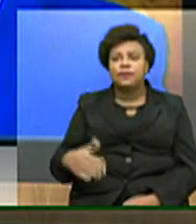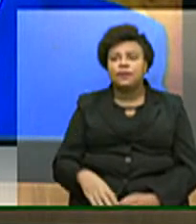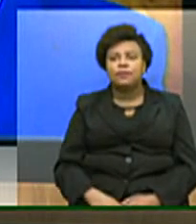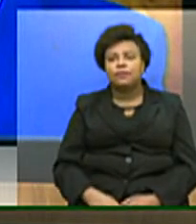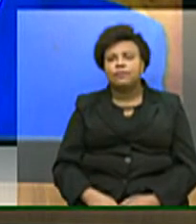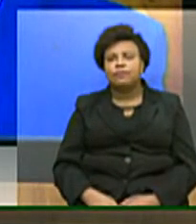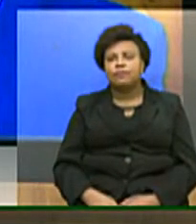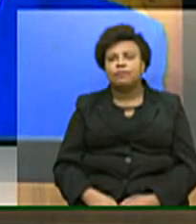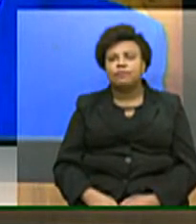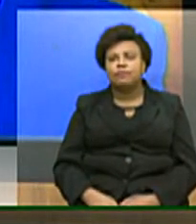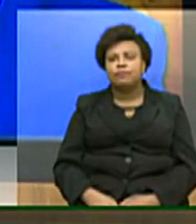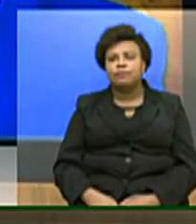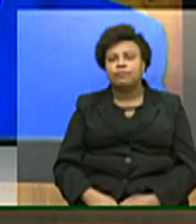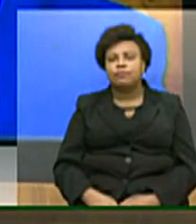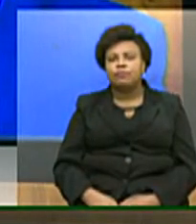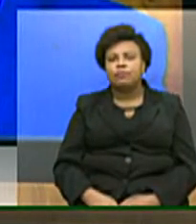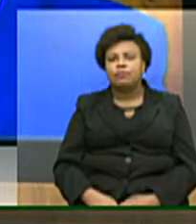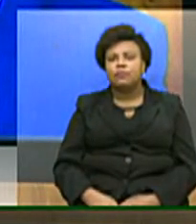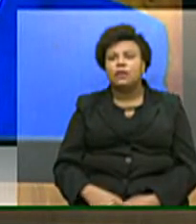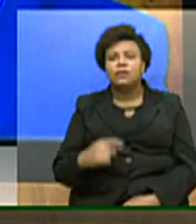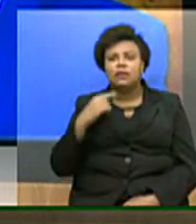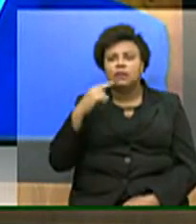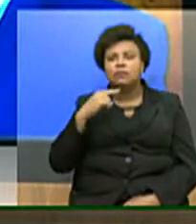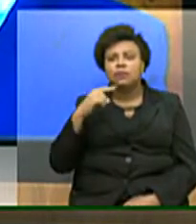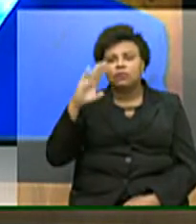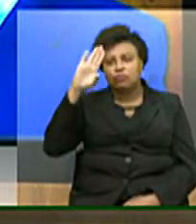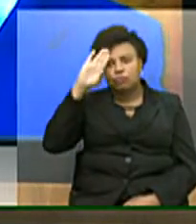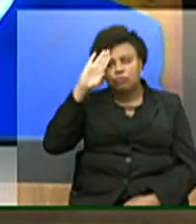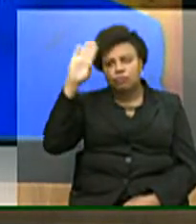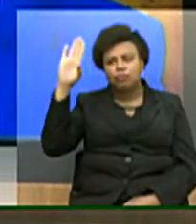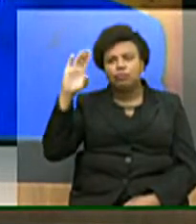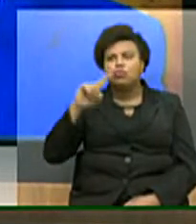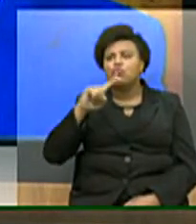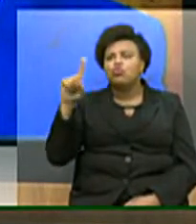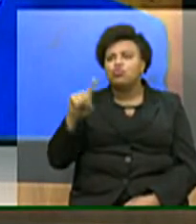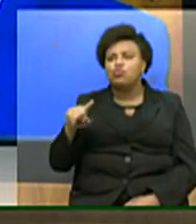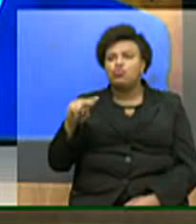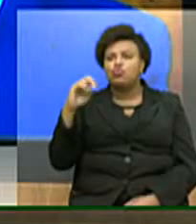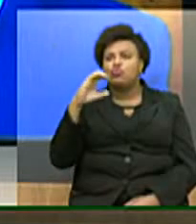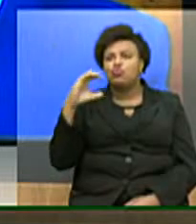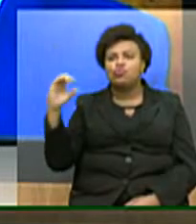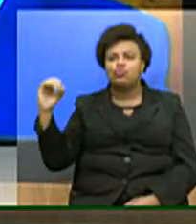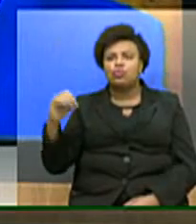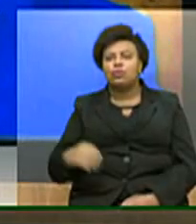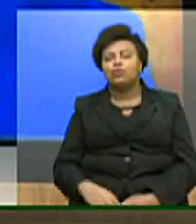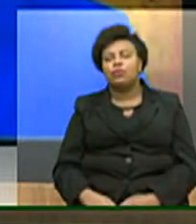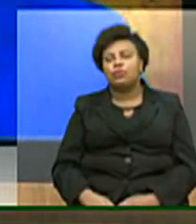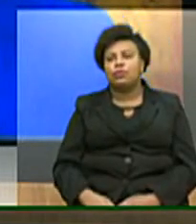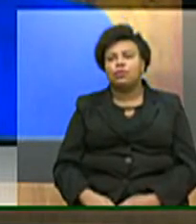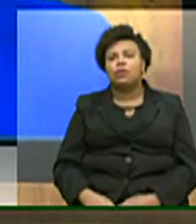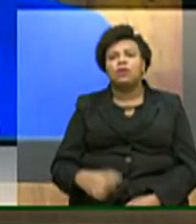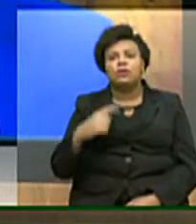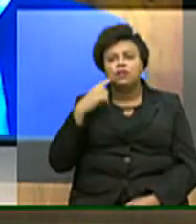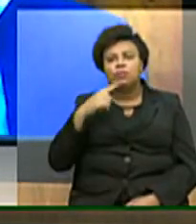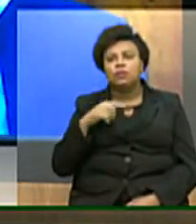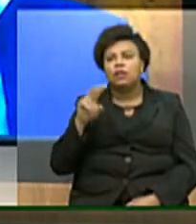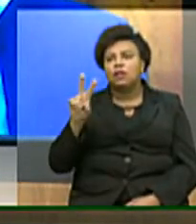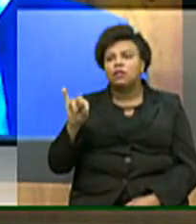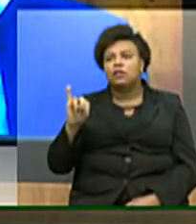Favorável, presidente. Deputado Tenente Coronel Zucco. Sim. Deputado Vilmar